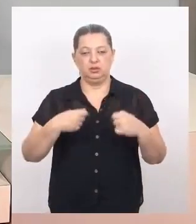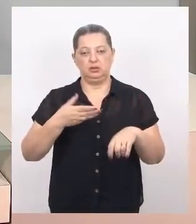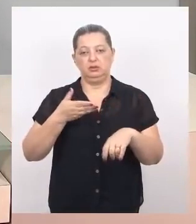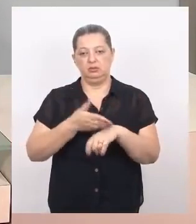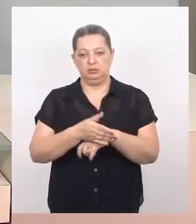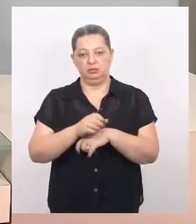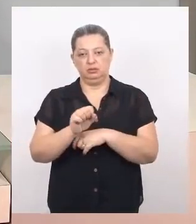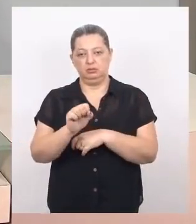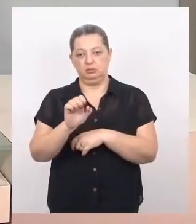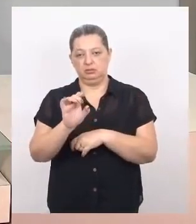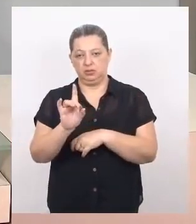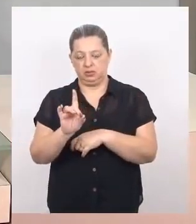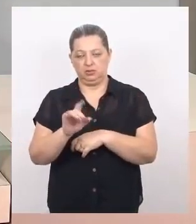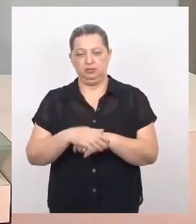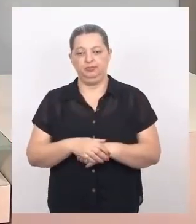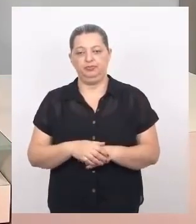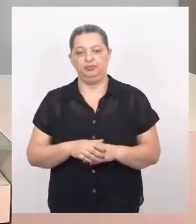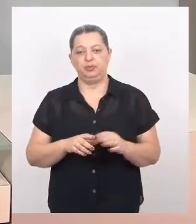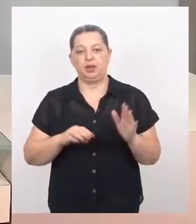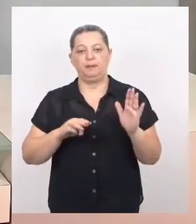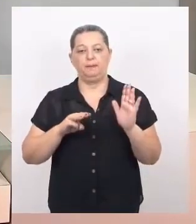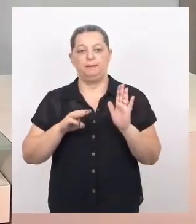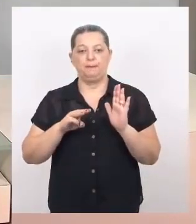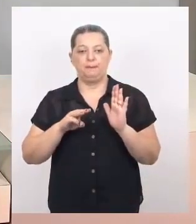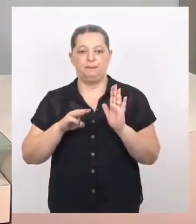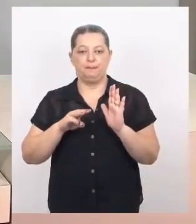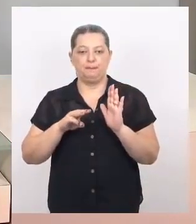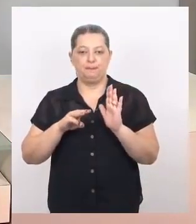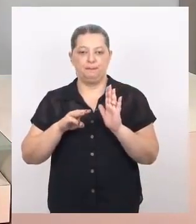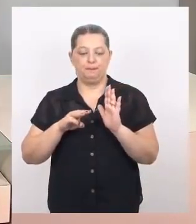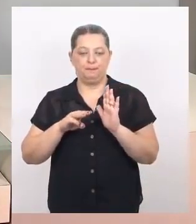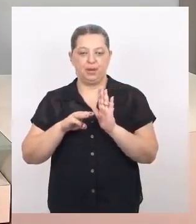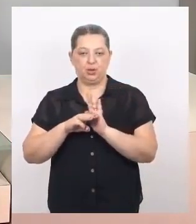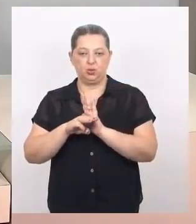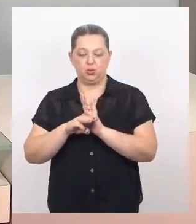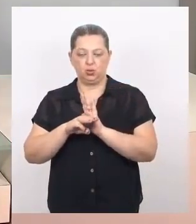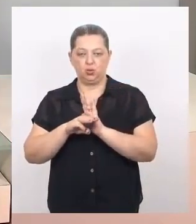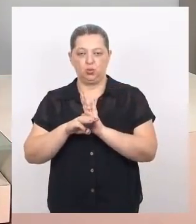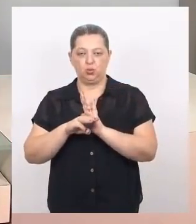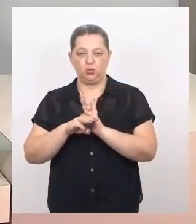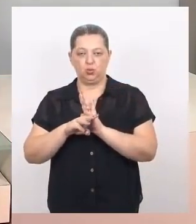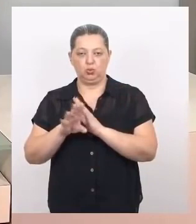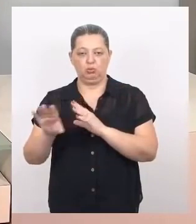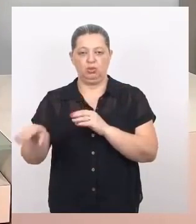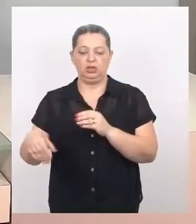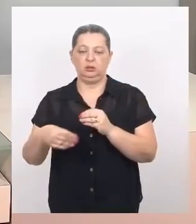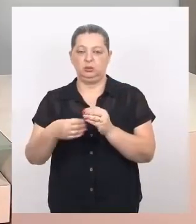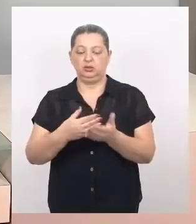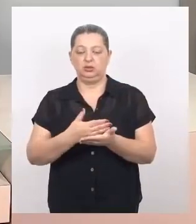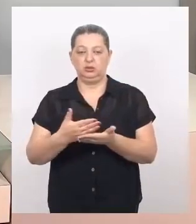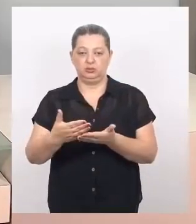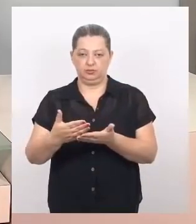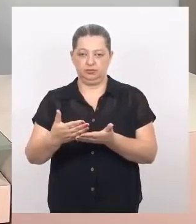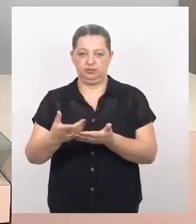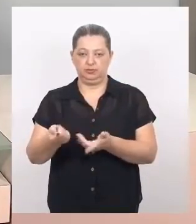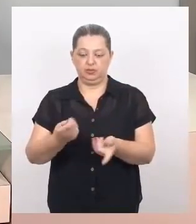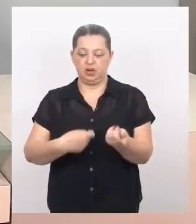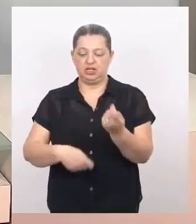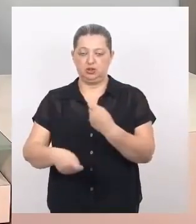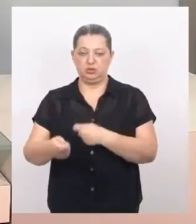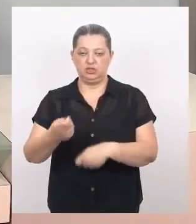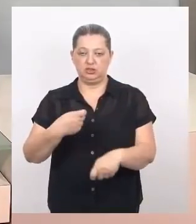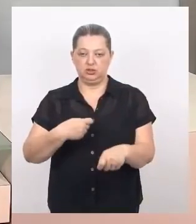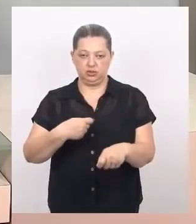tá? No menu, deixa eu pegar aqui que eu já esqueci. No menu atribuição inicial, tá?